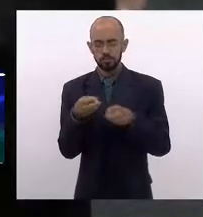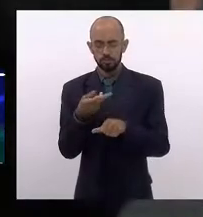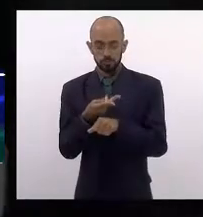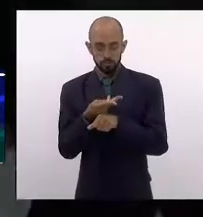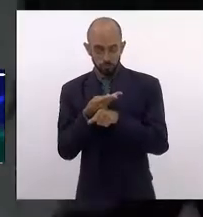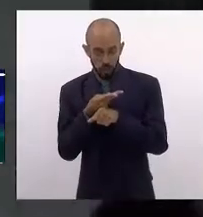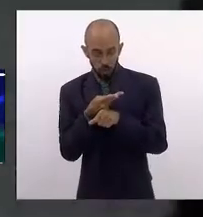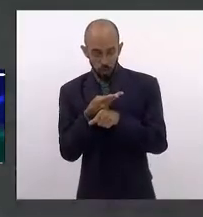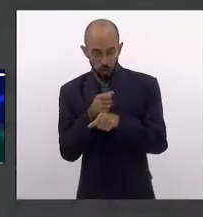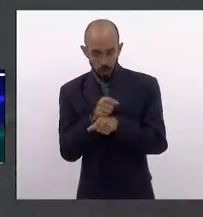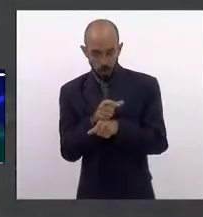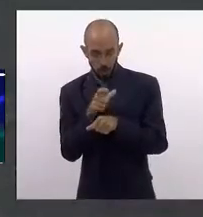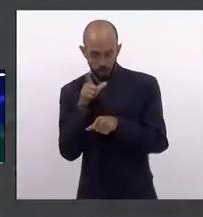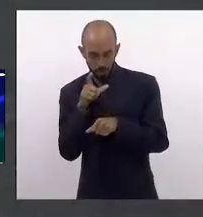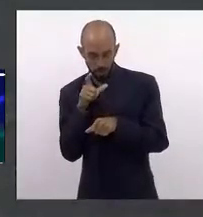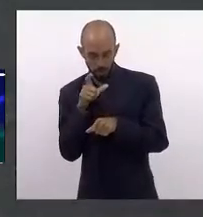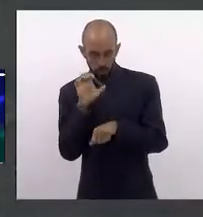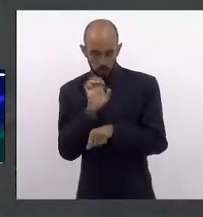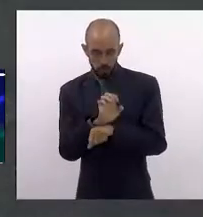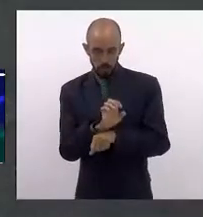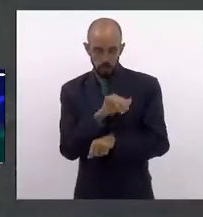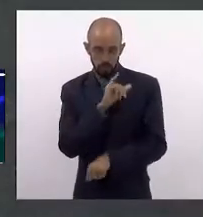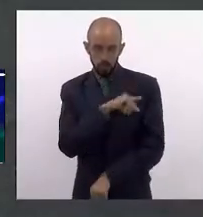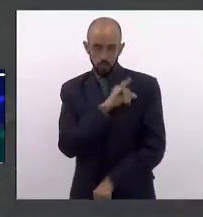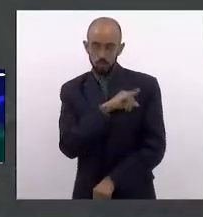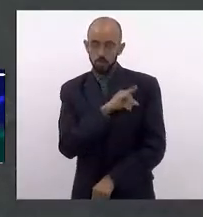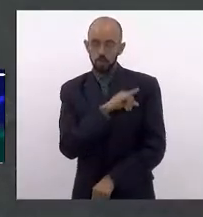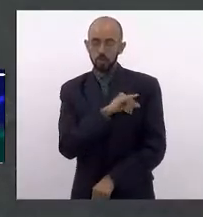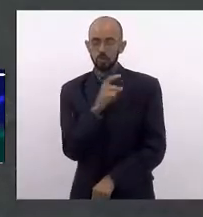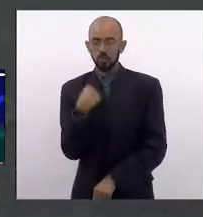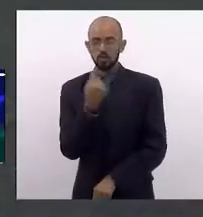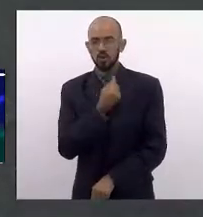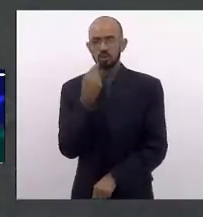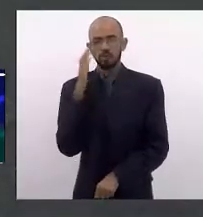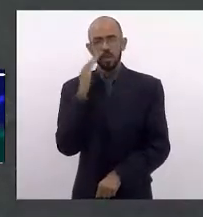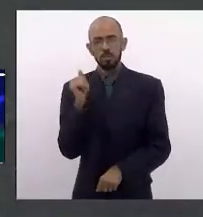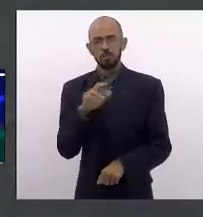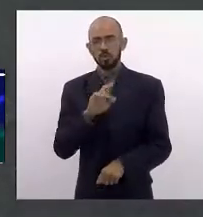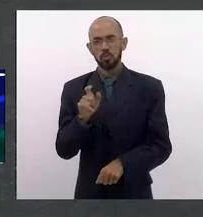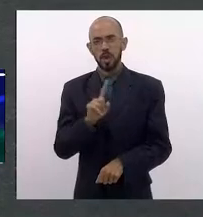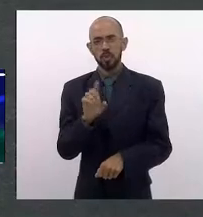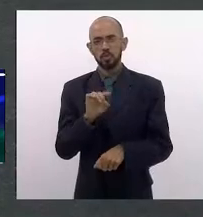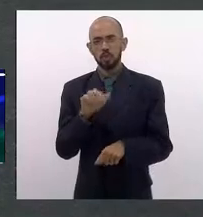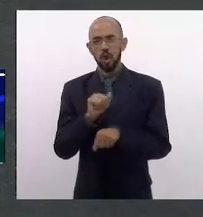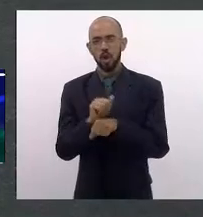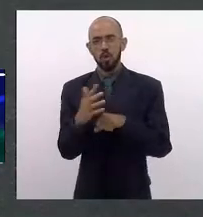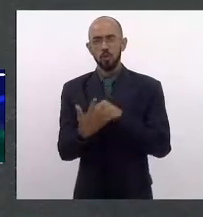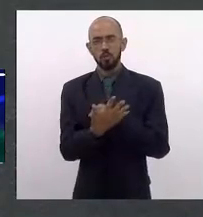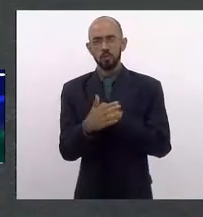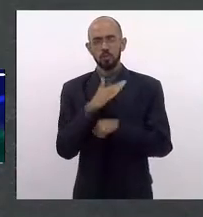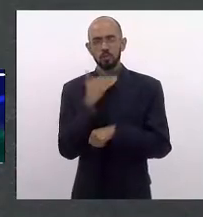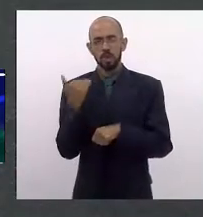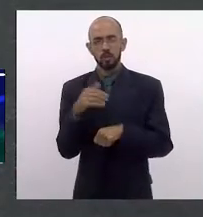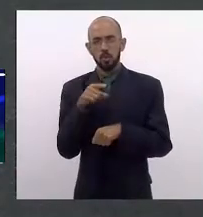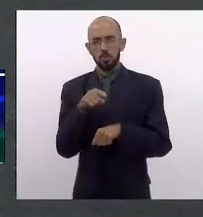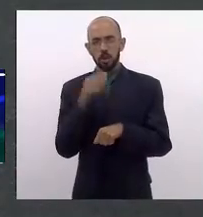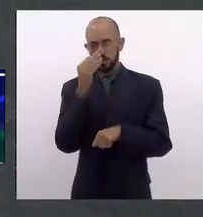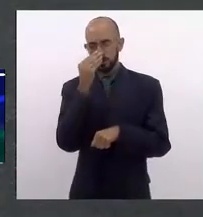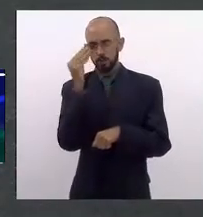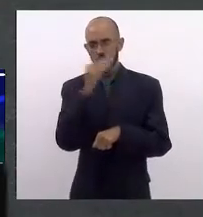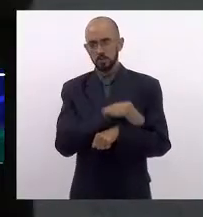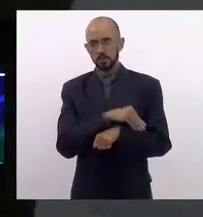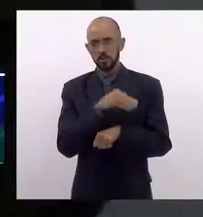lupa sobre o estado do Rio de Janeiro a gente sabe que não só a convide matou mas a negligência do governo